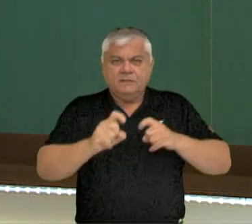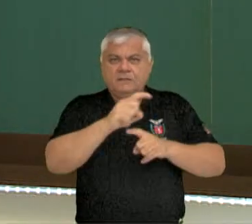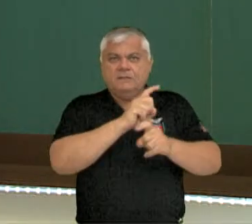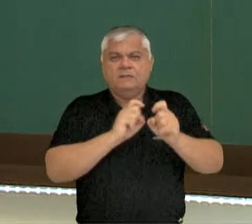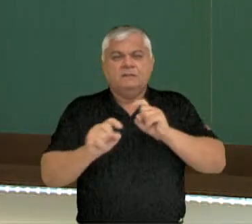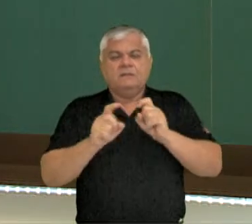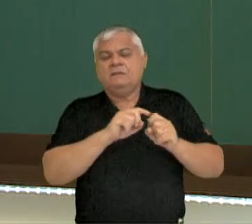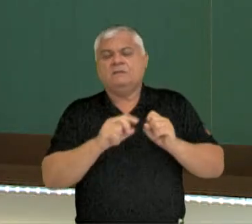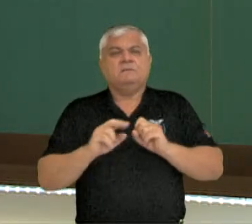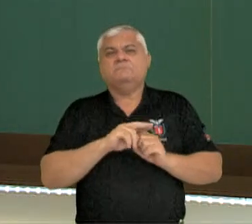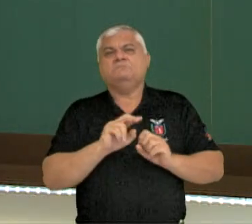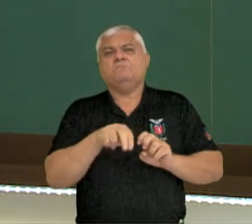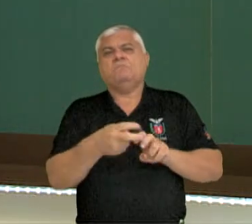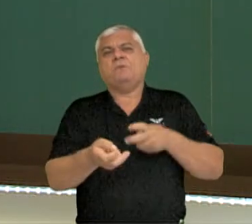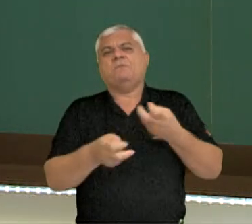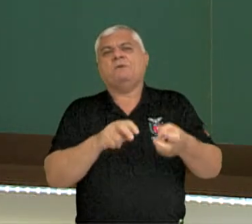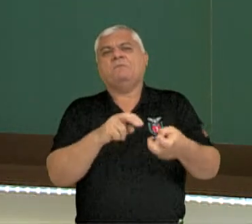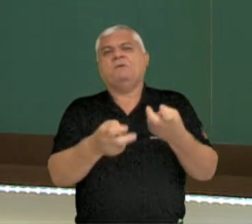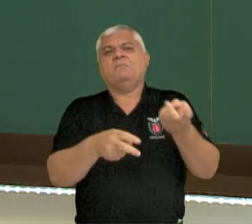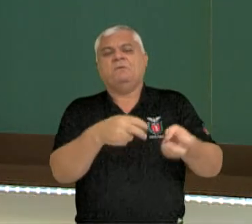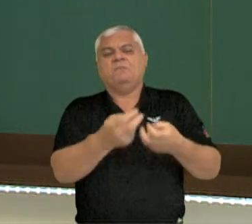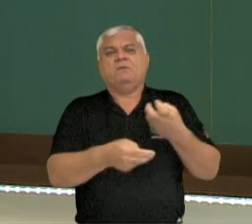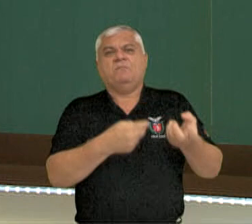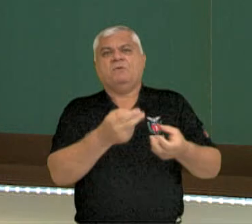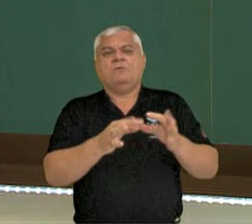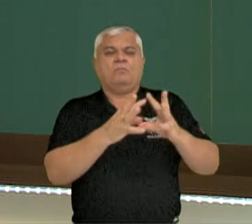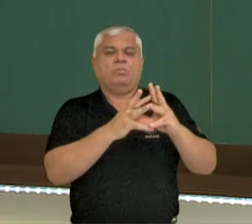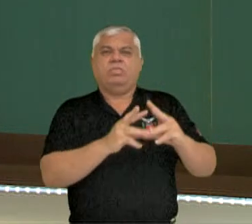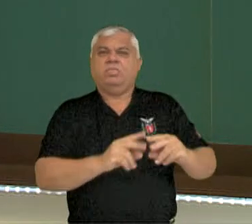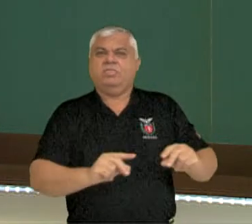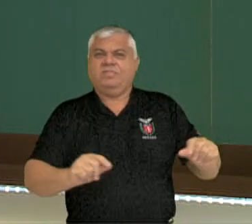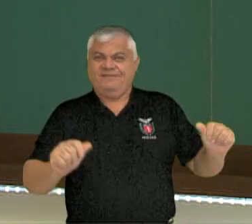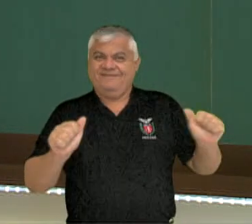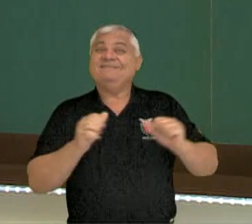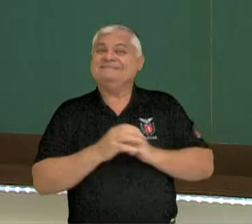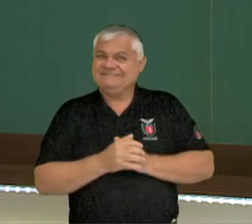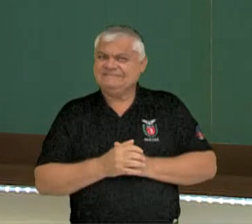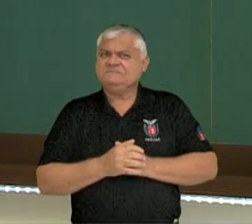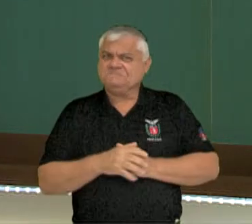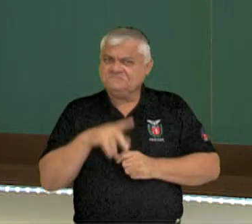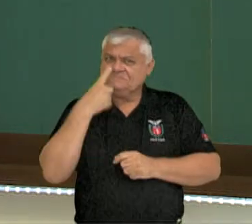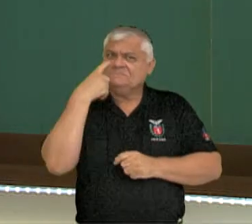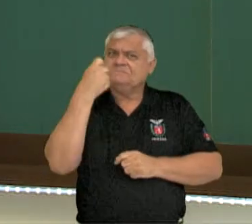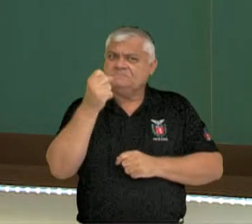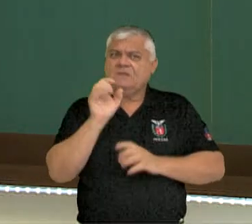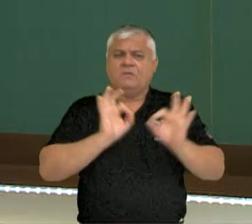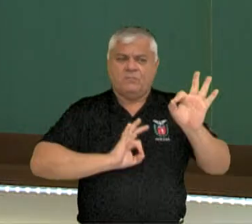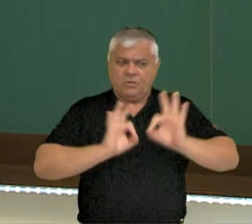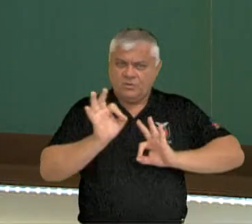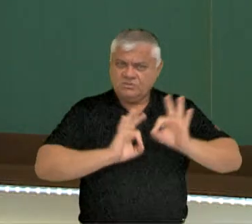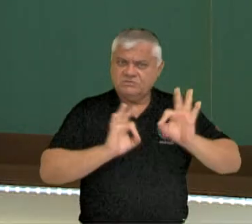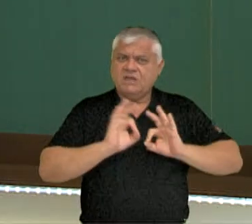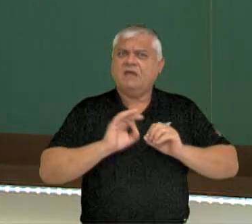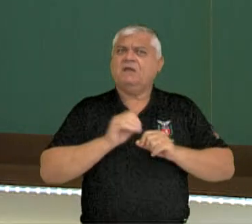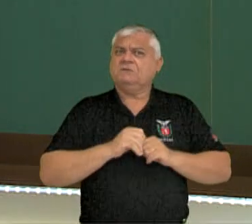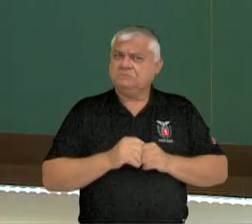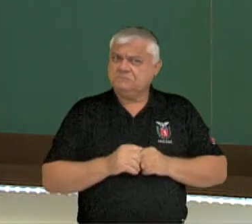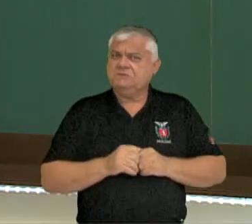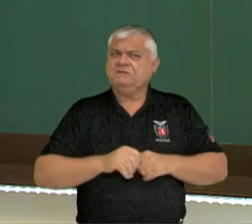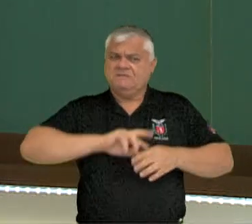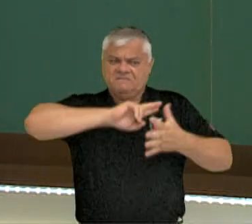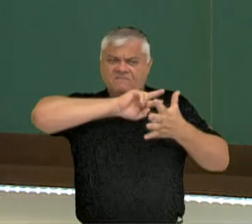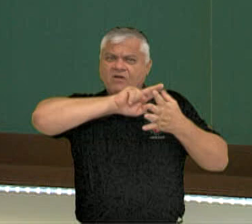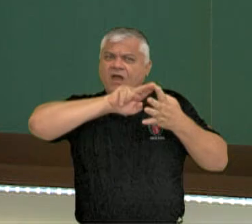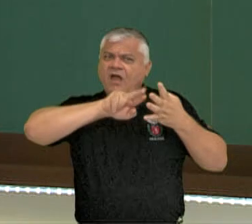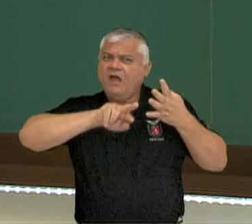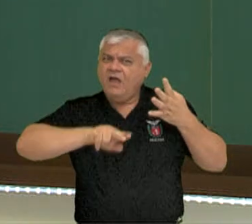sobreviver. E daí, então, ocasiona na desinfecção. Então, olha que interessante. Esse é um projeto multifacetado, que se diz. Né?